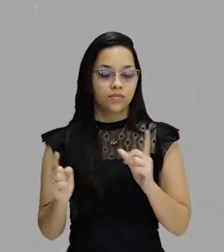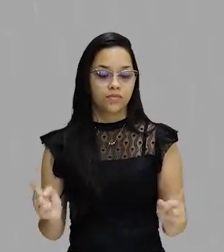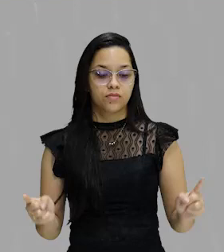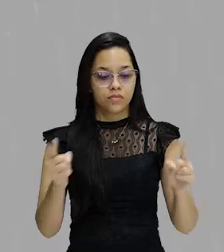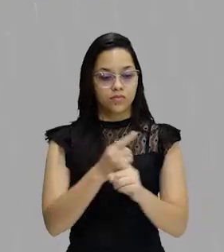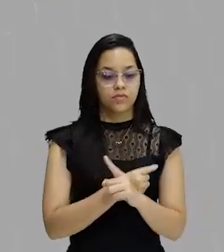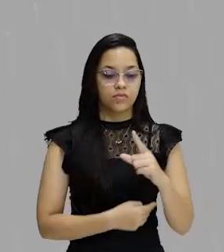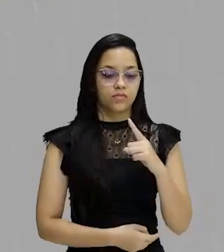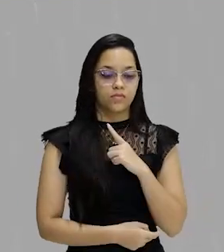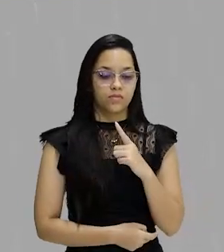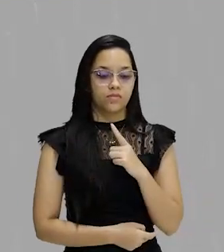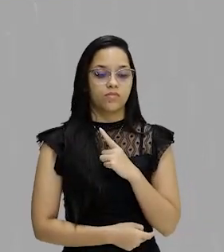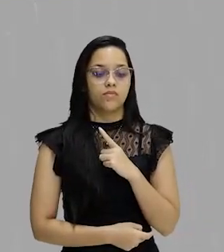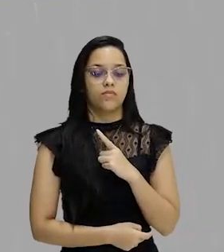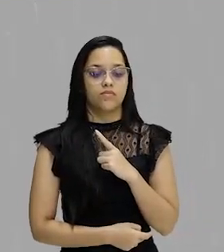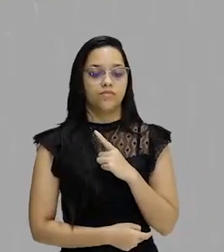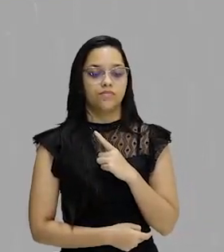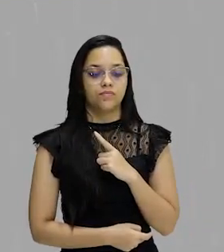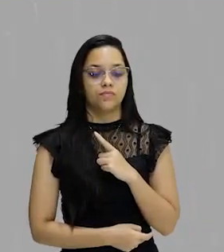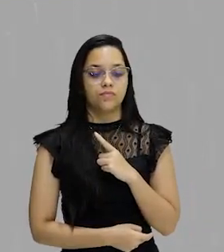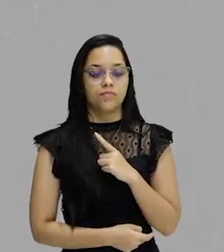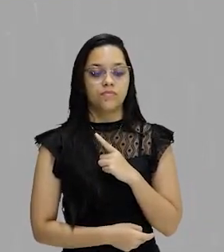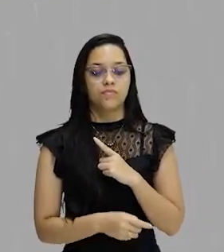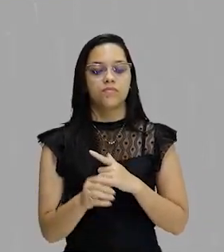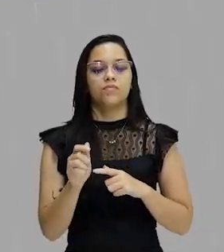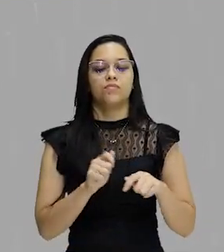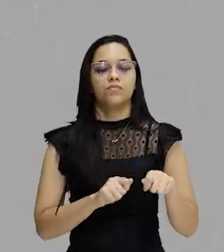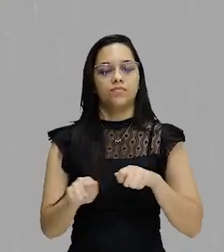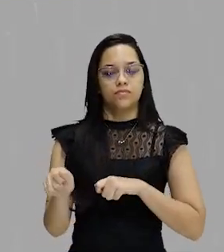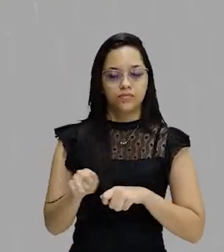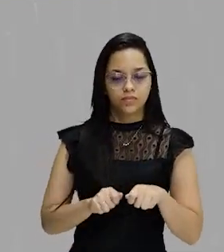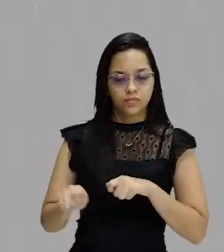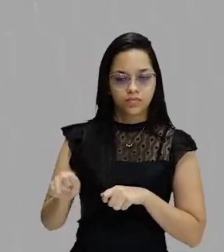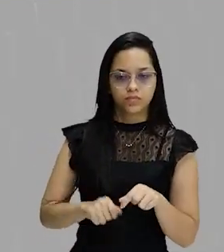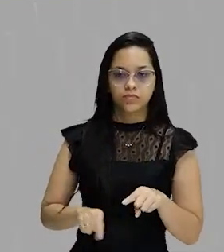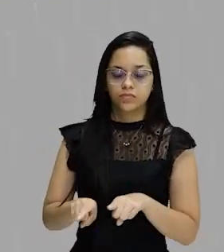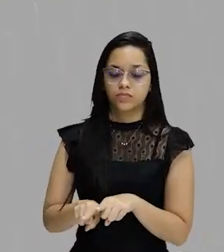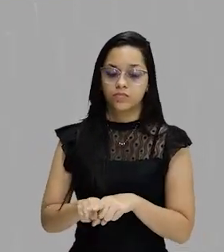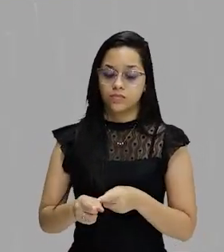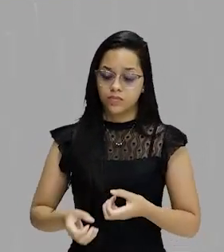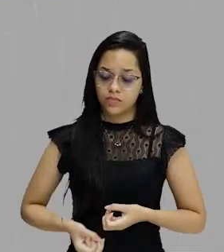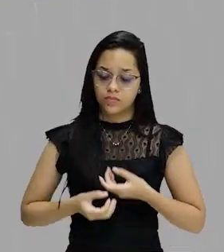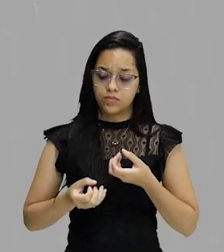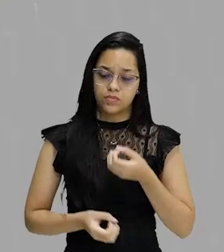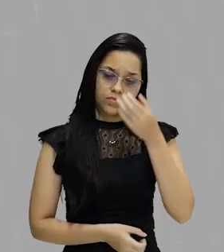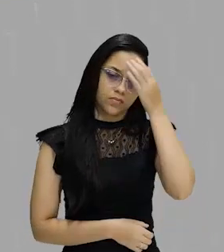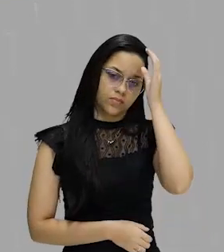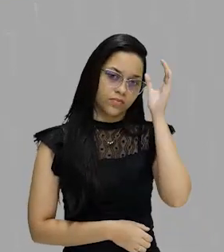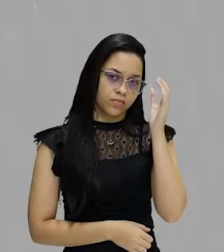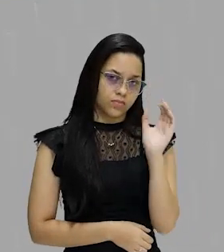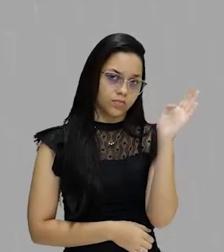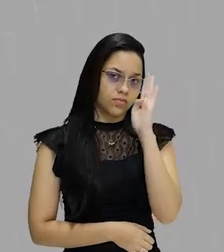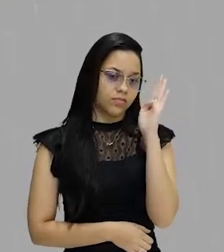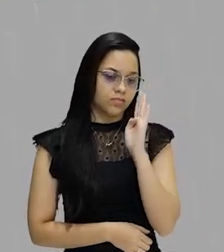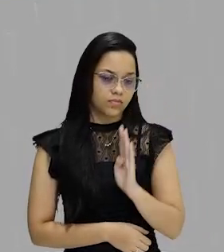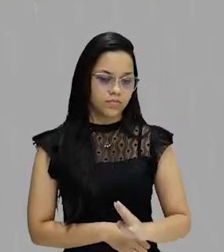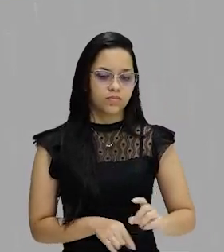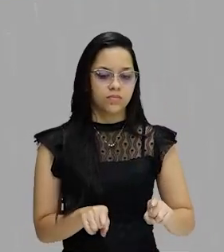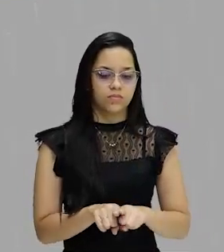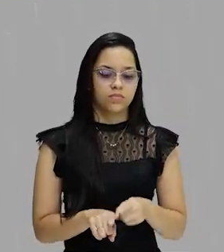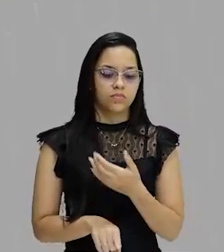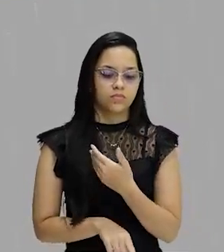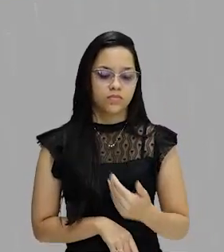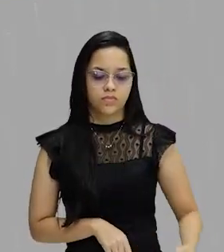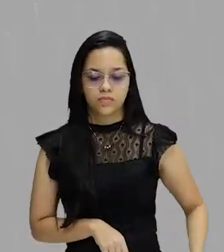contramão desse controle, na contramão dessa produção cultural nacional que o